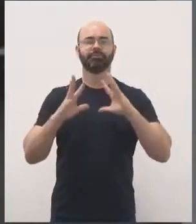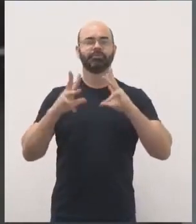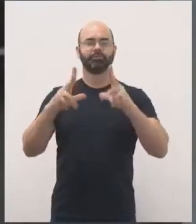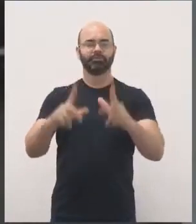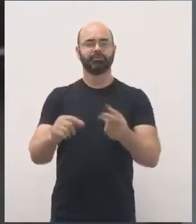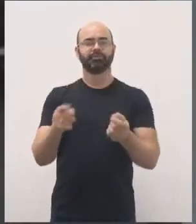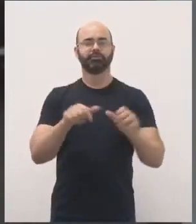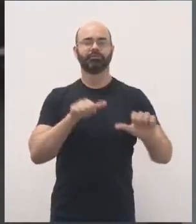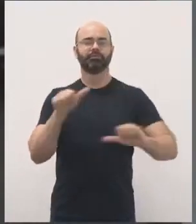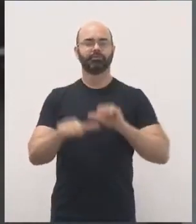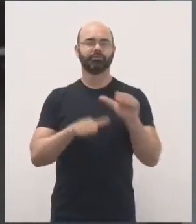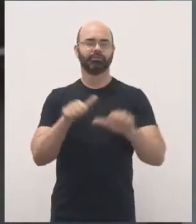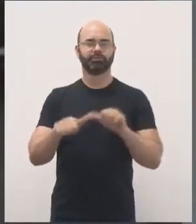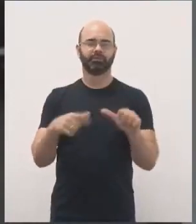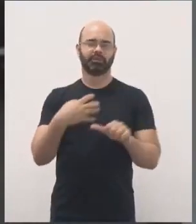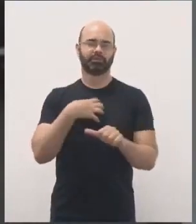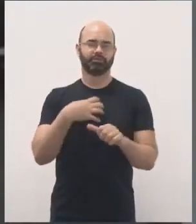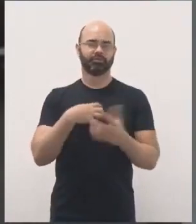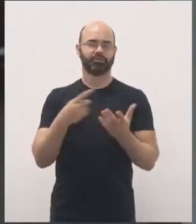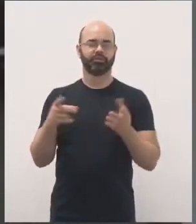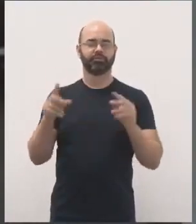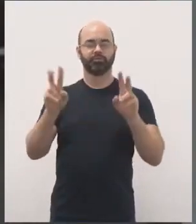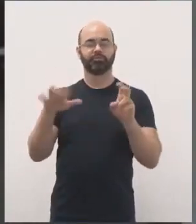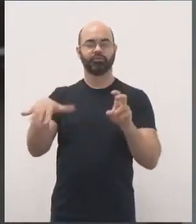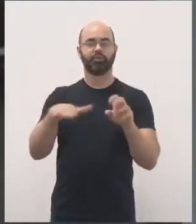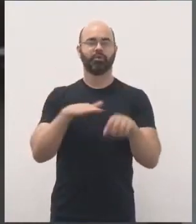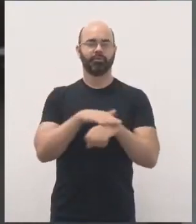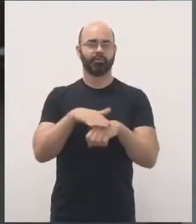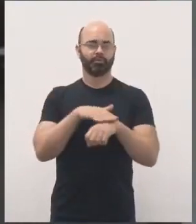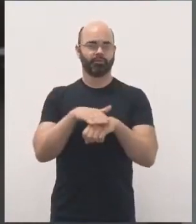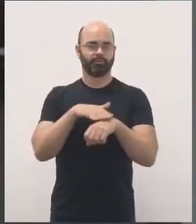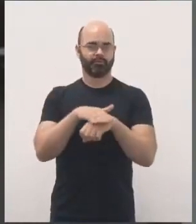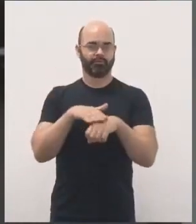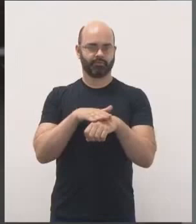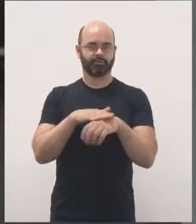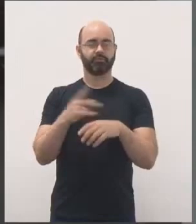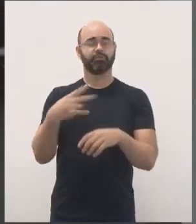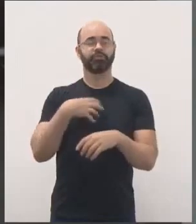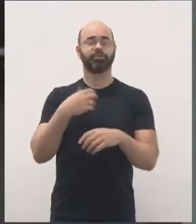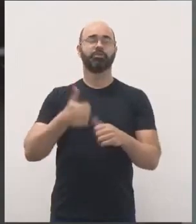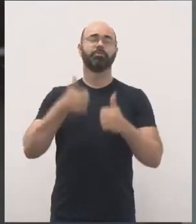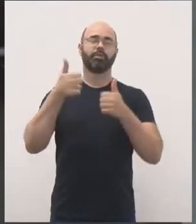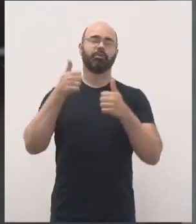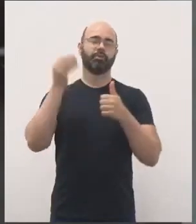um pouco a forma de abordagem, né, buscando uma maneira mais positiva de